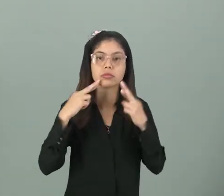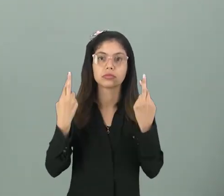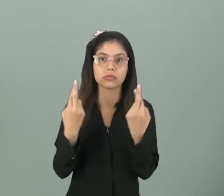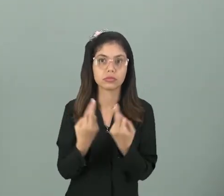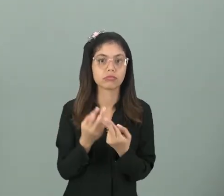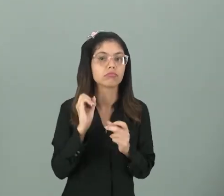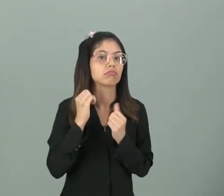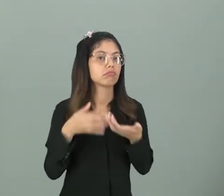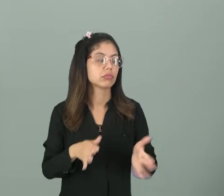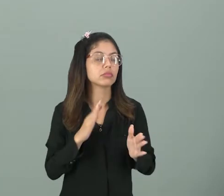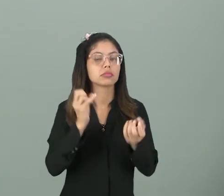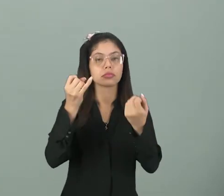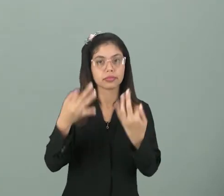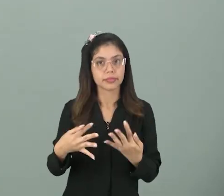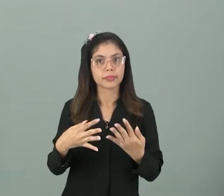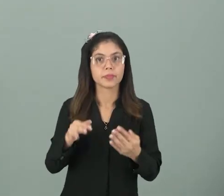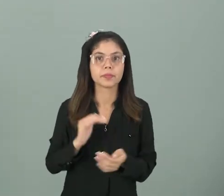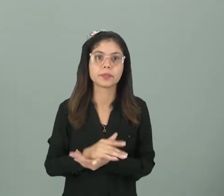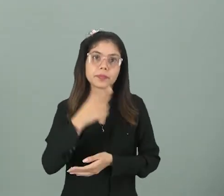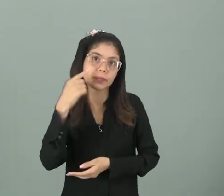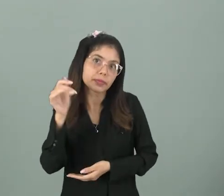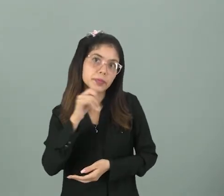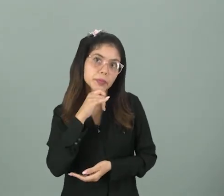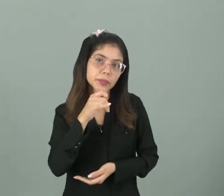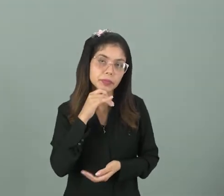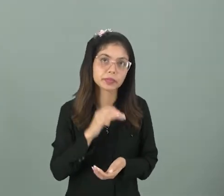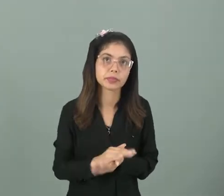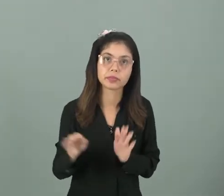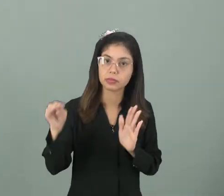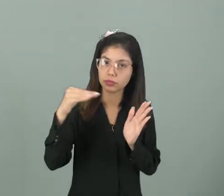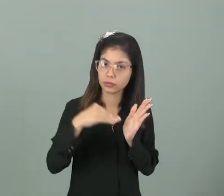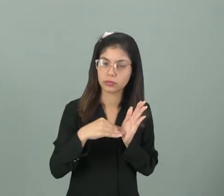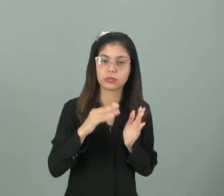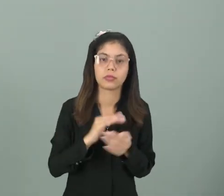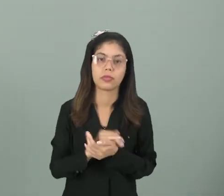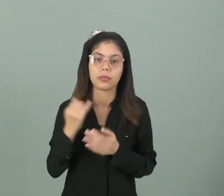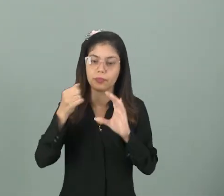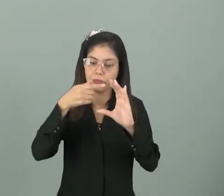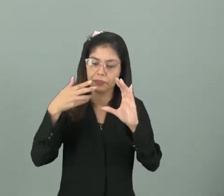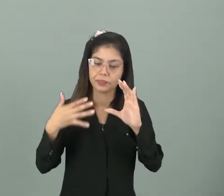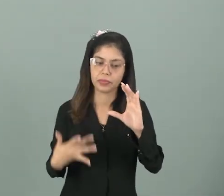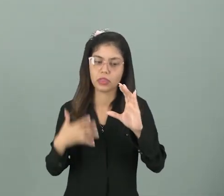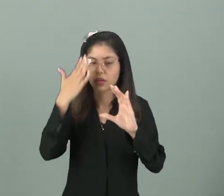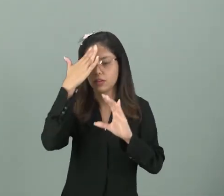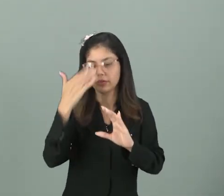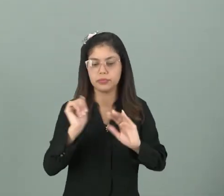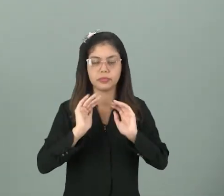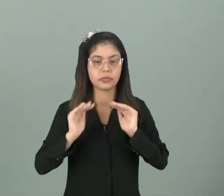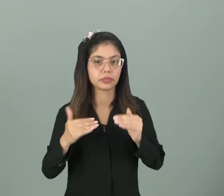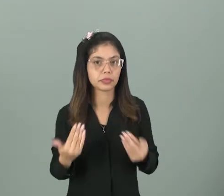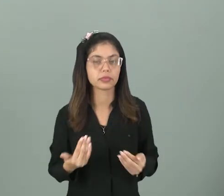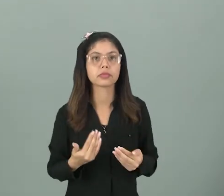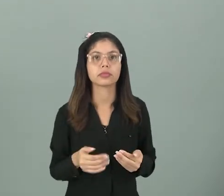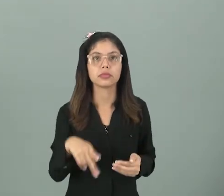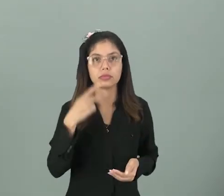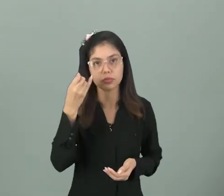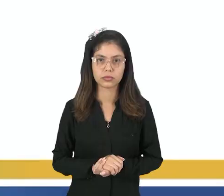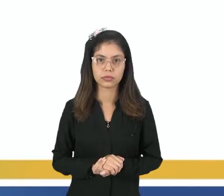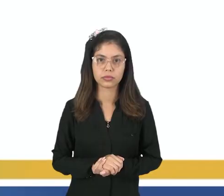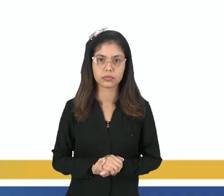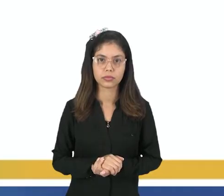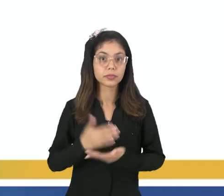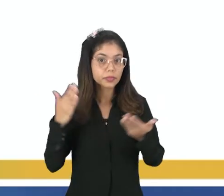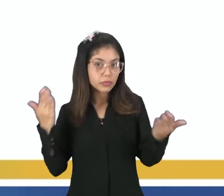Se eu quiser chegar a me retratar aí sobre o gato, por exemplo, eu tenho que chegar até o nome de espécie para saber a qual indivíduo eu estou me